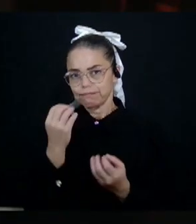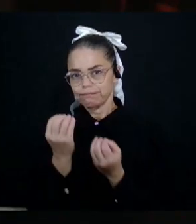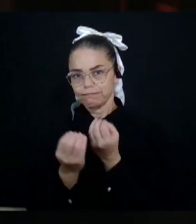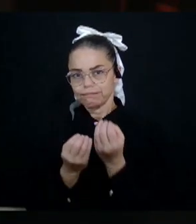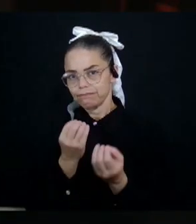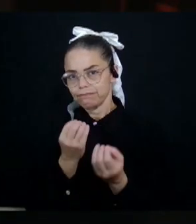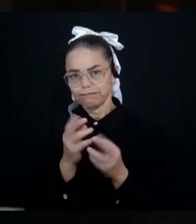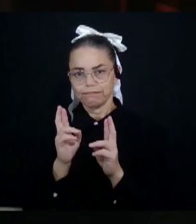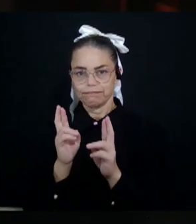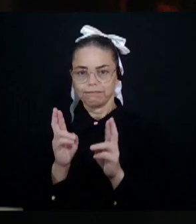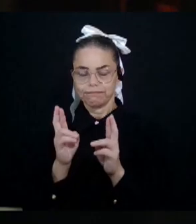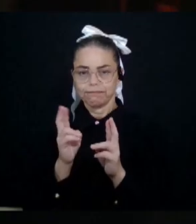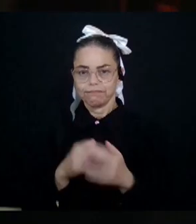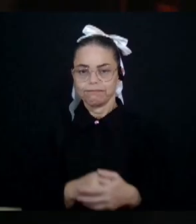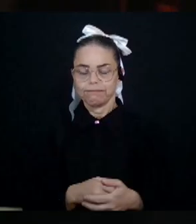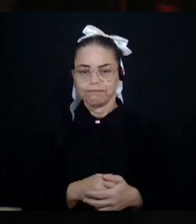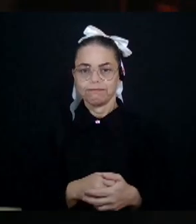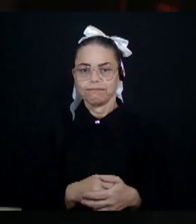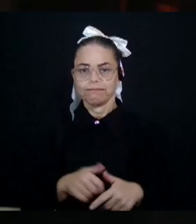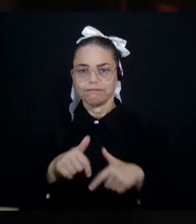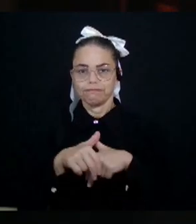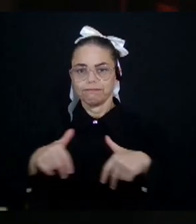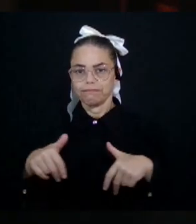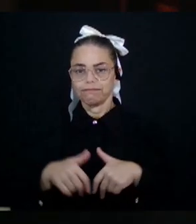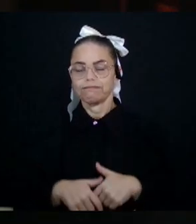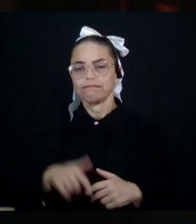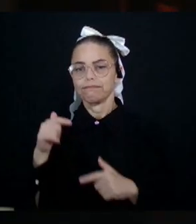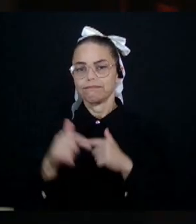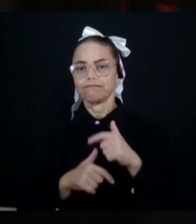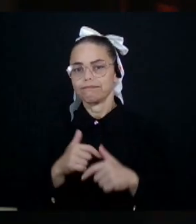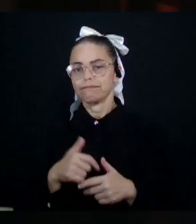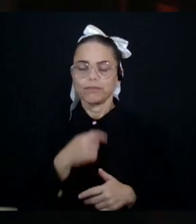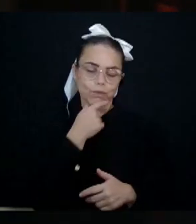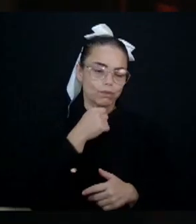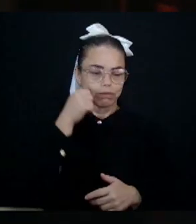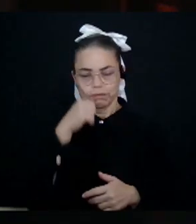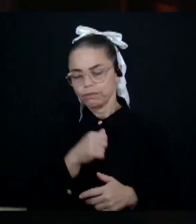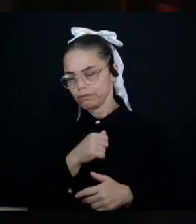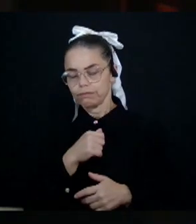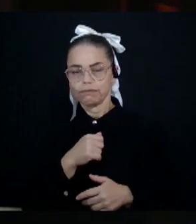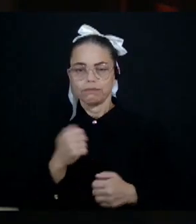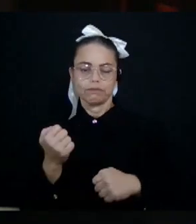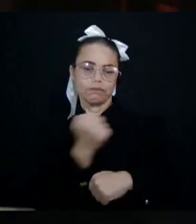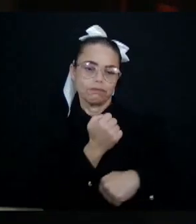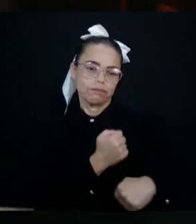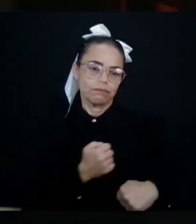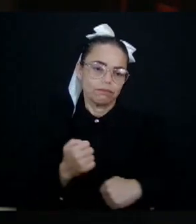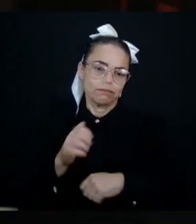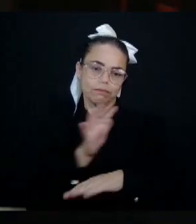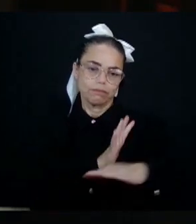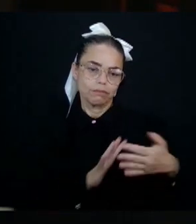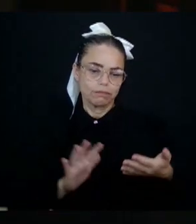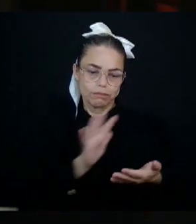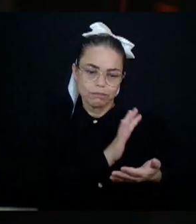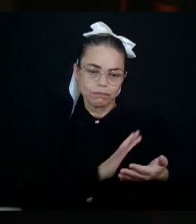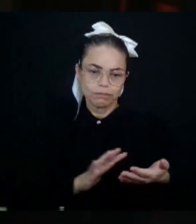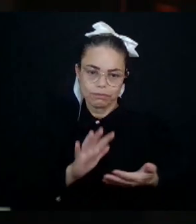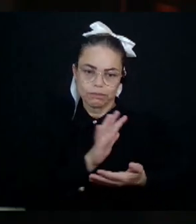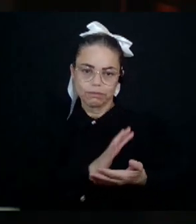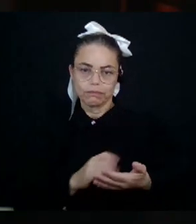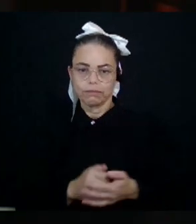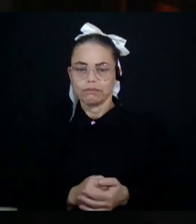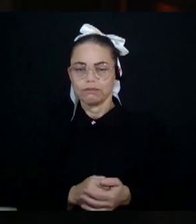de gênero e trabalho doméstico impactam essa frustração no retorno? Porque se a gente para analisar, a mulher ela tem